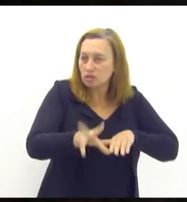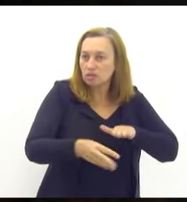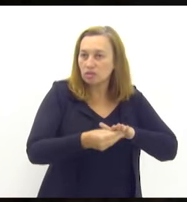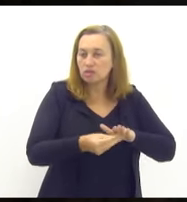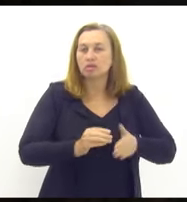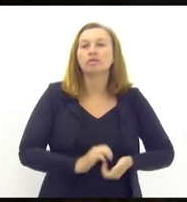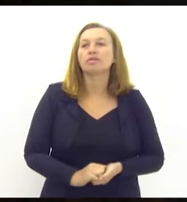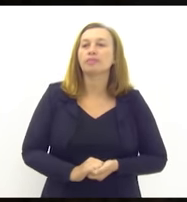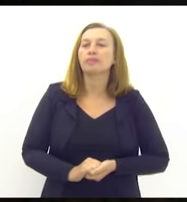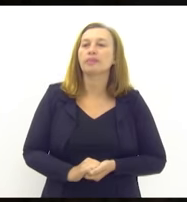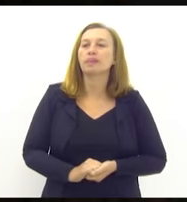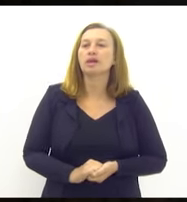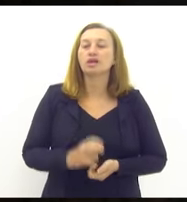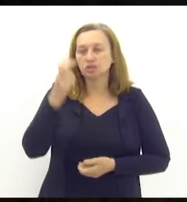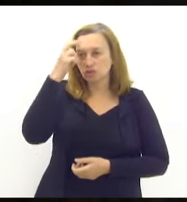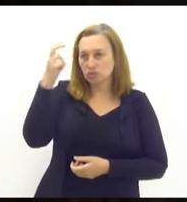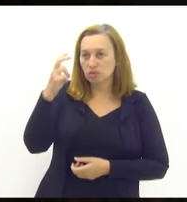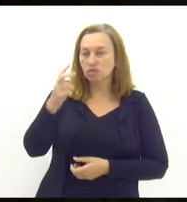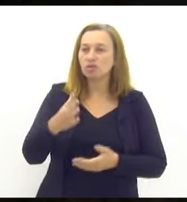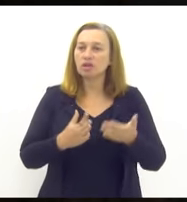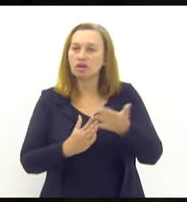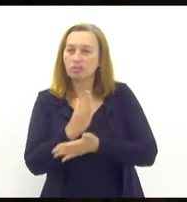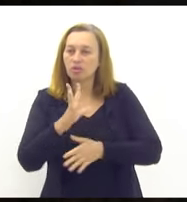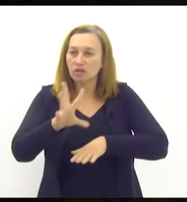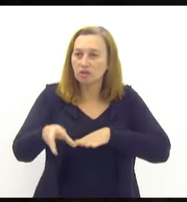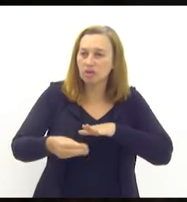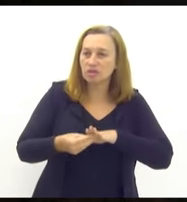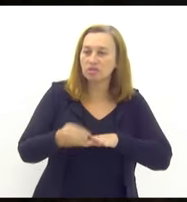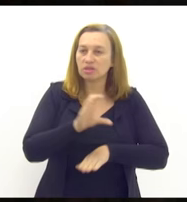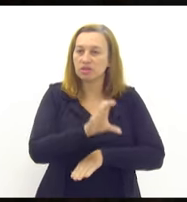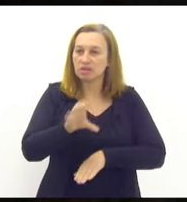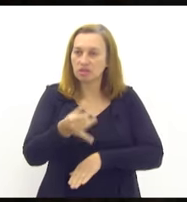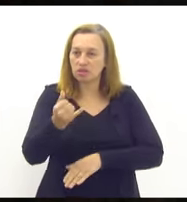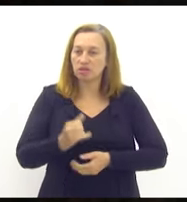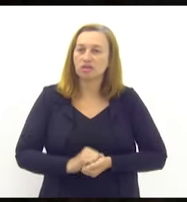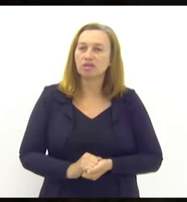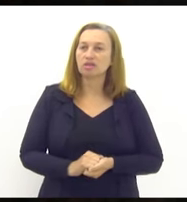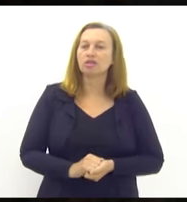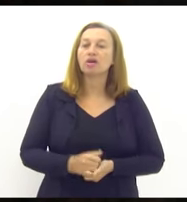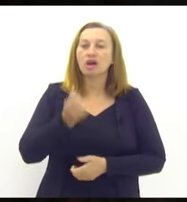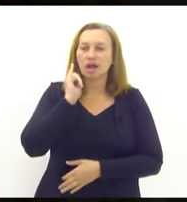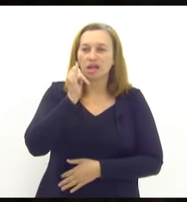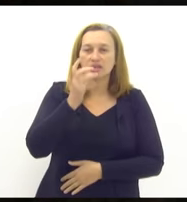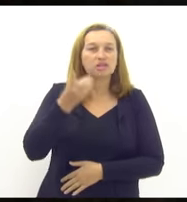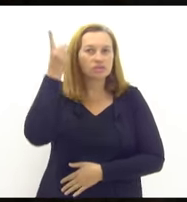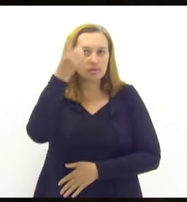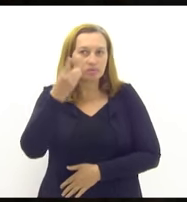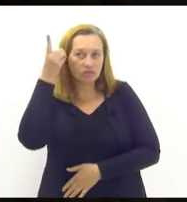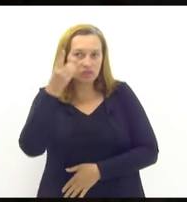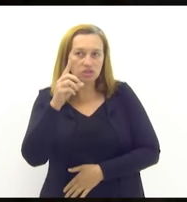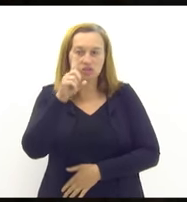emendas e de Cultura favorável com as emendas da ccj relator